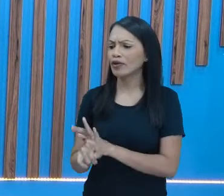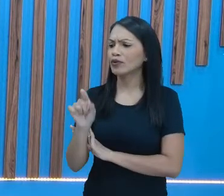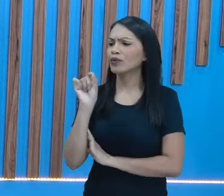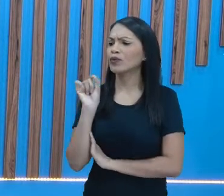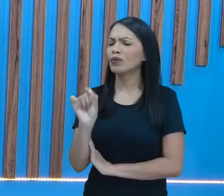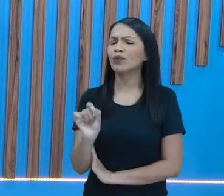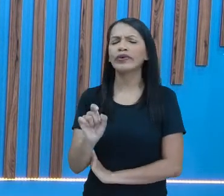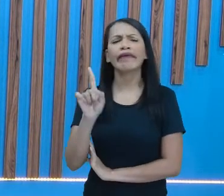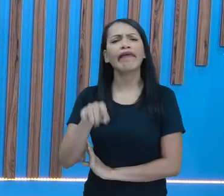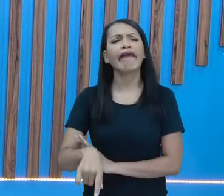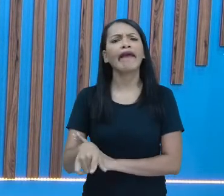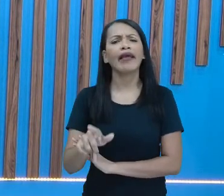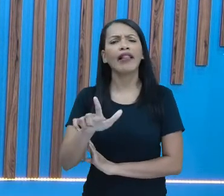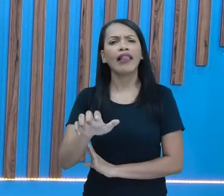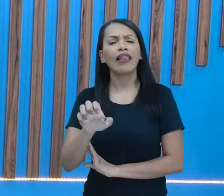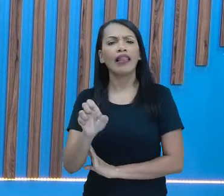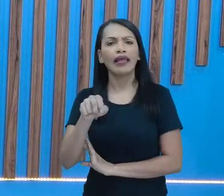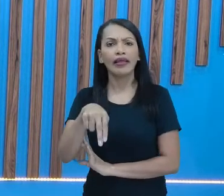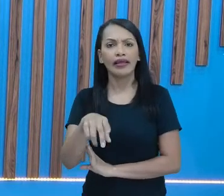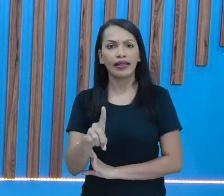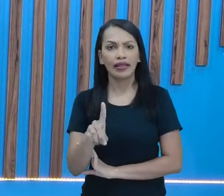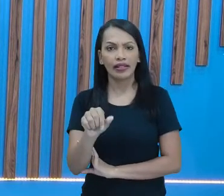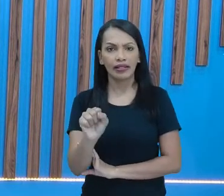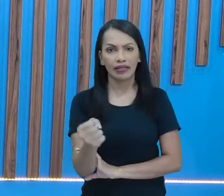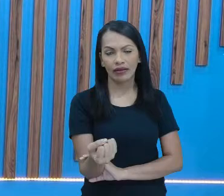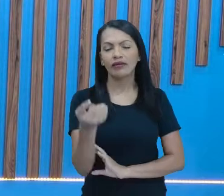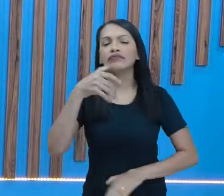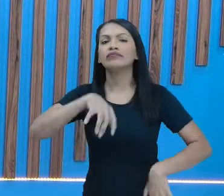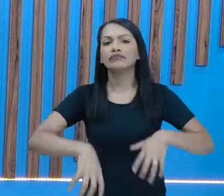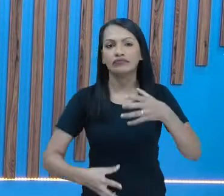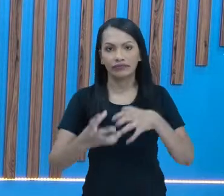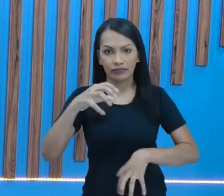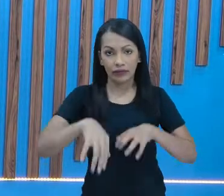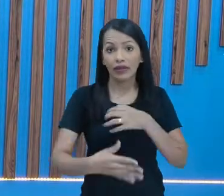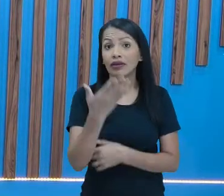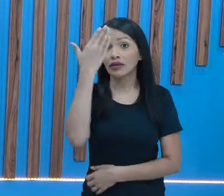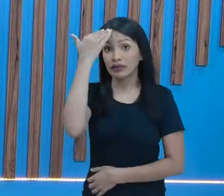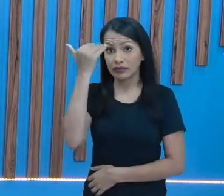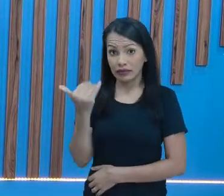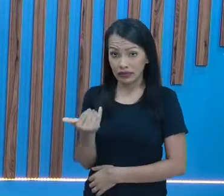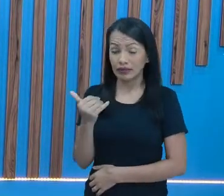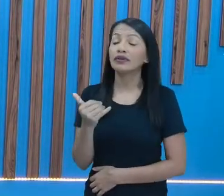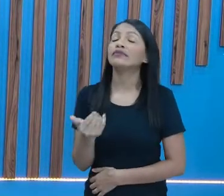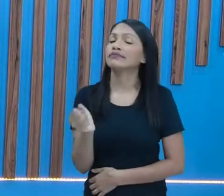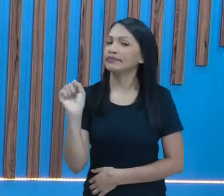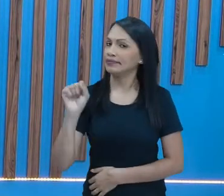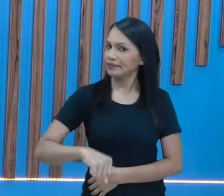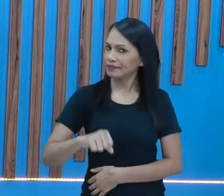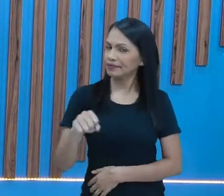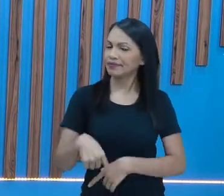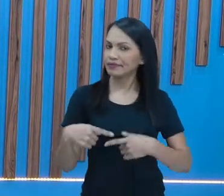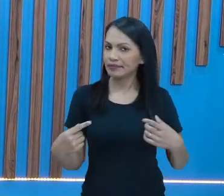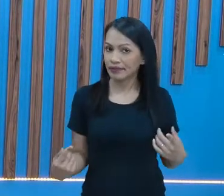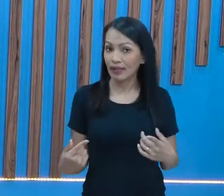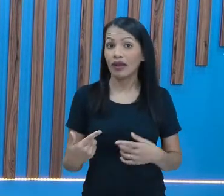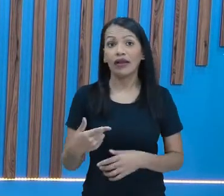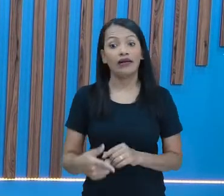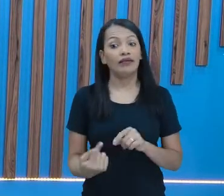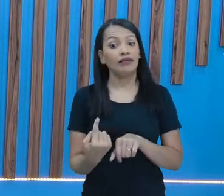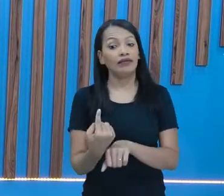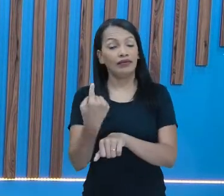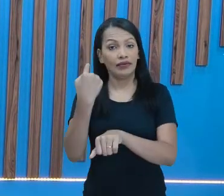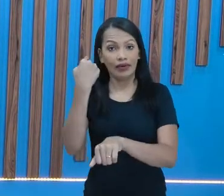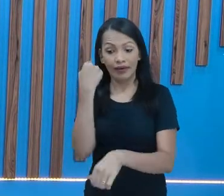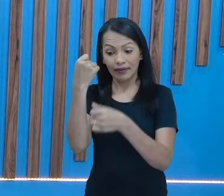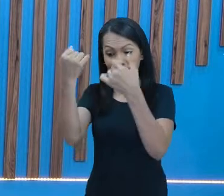professora? Já ouviu falar das lendas? Tenho certeza que sim. Mas antes de falarmos das lendas, olha